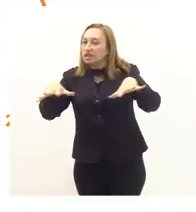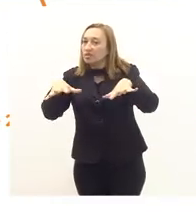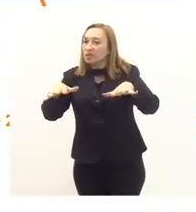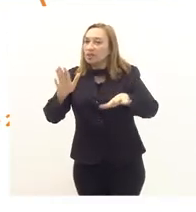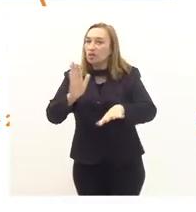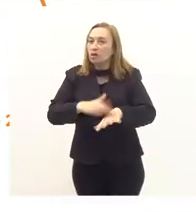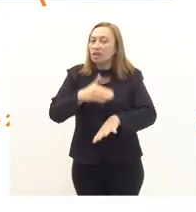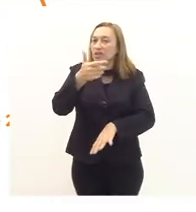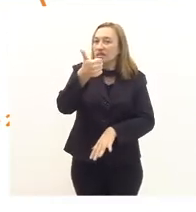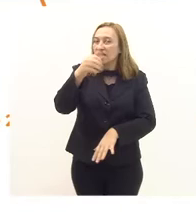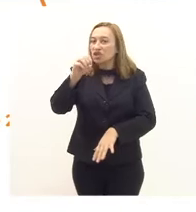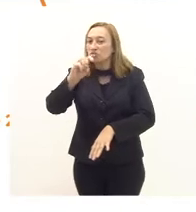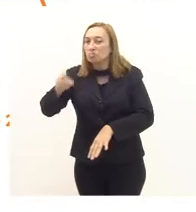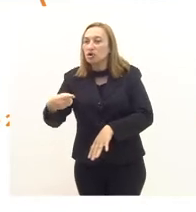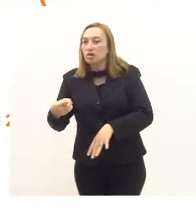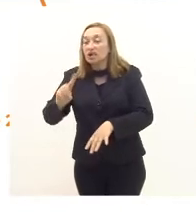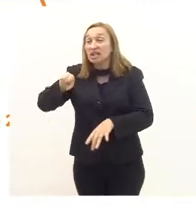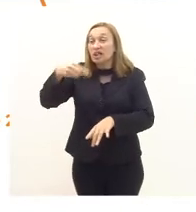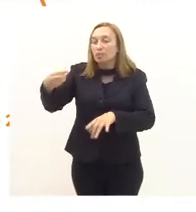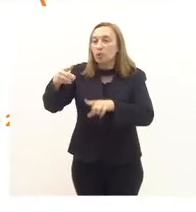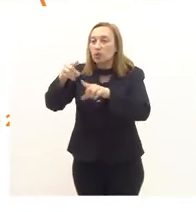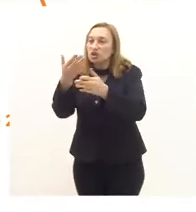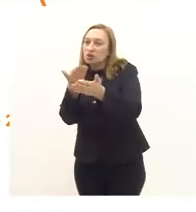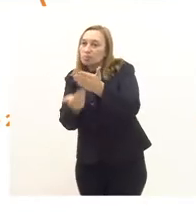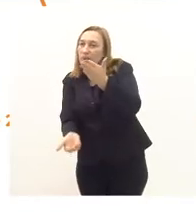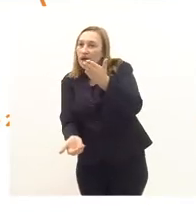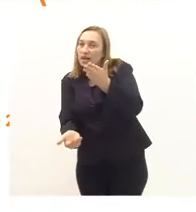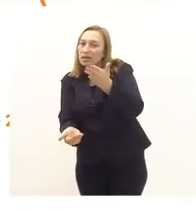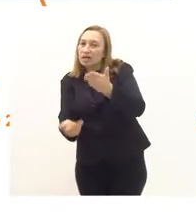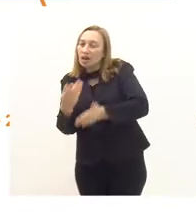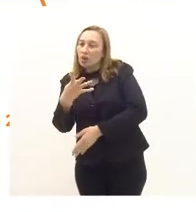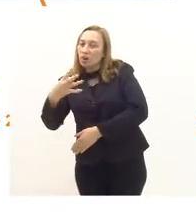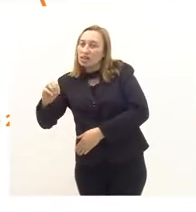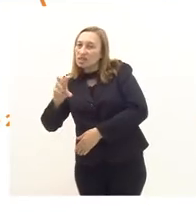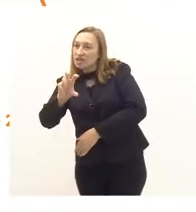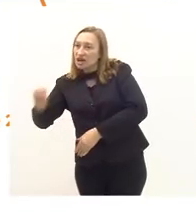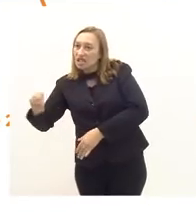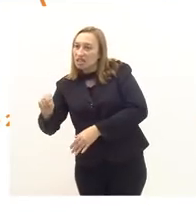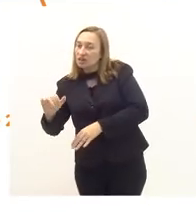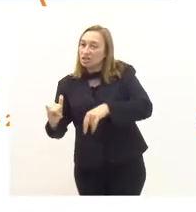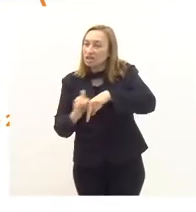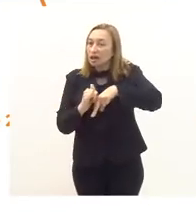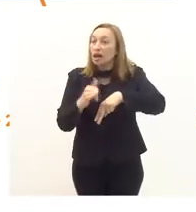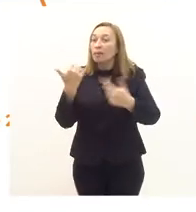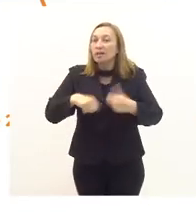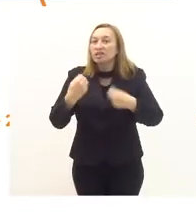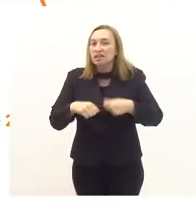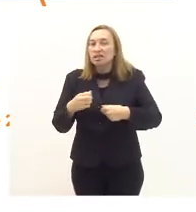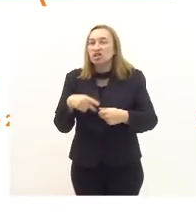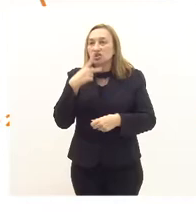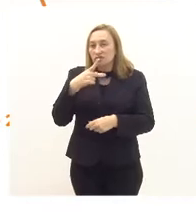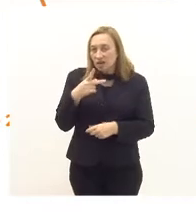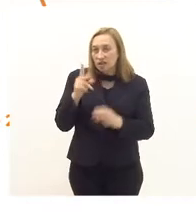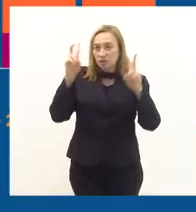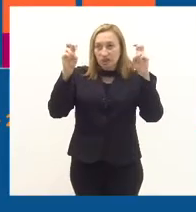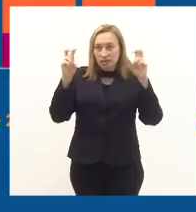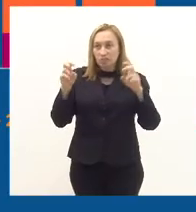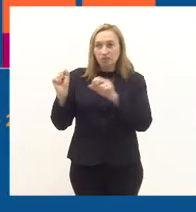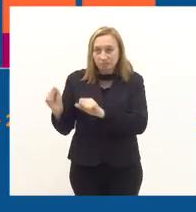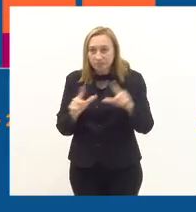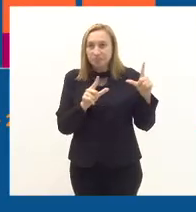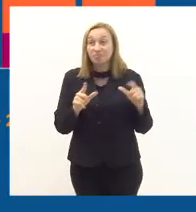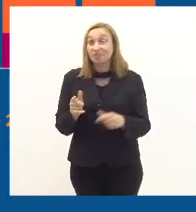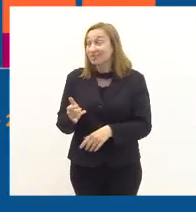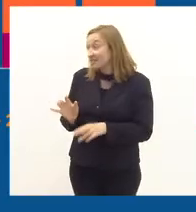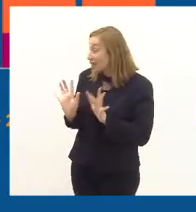atendimentos, e, de repente, ele cai ali para 400, 500 atendimentos. Então, é preciso que a gente fale sobre isso. Pode passar, está